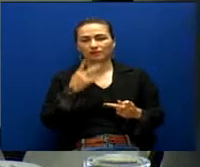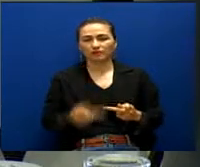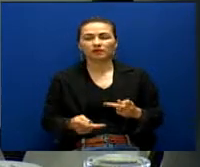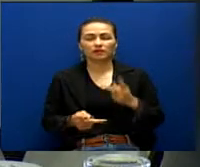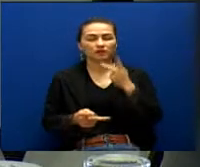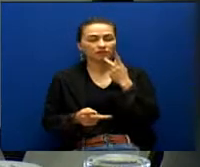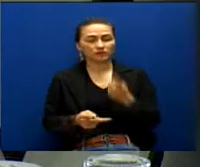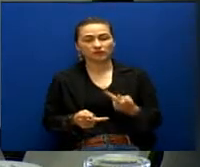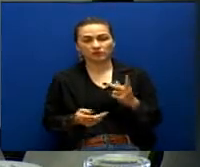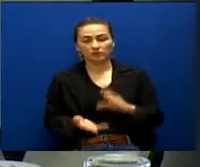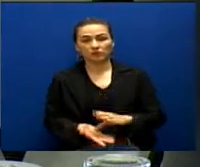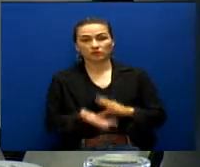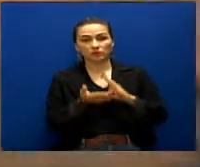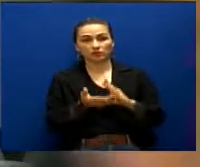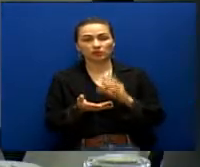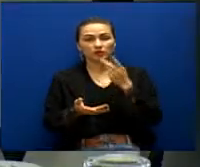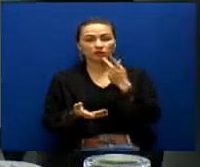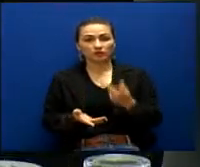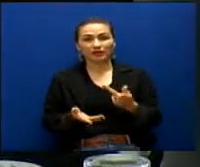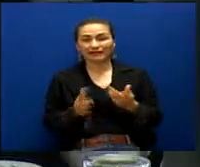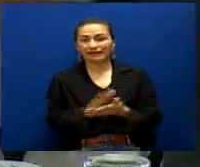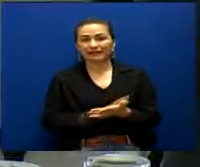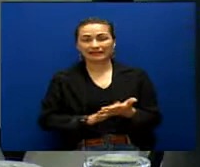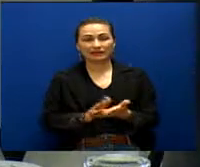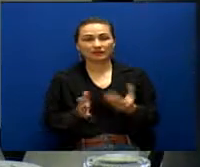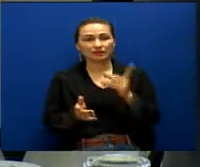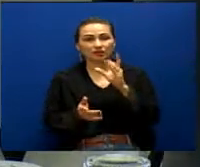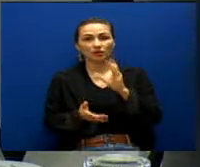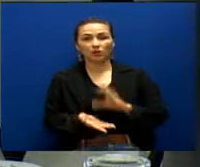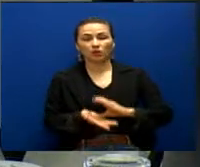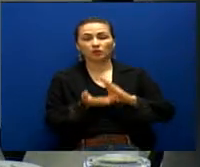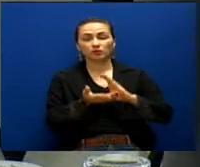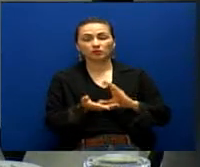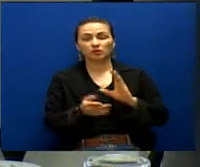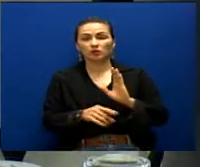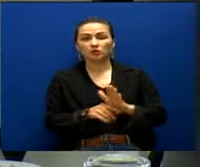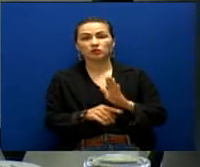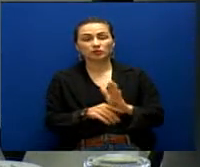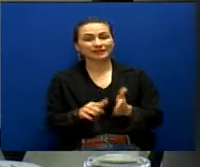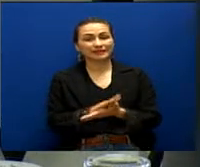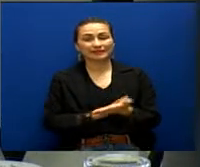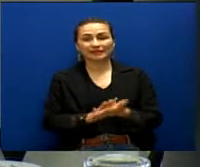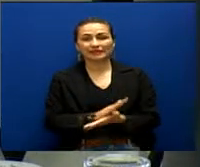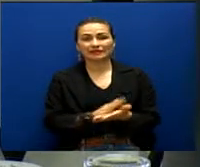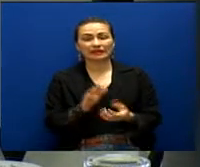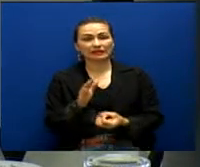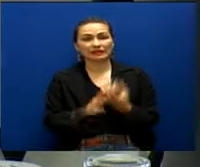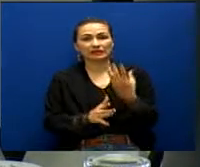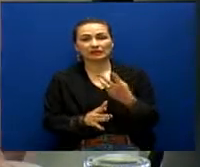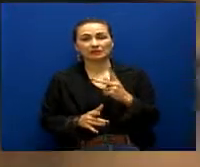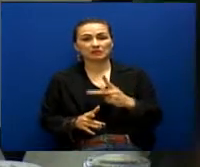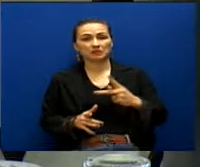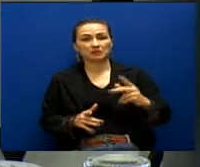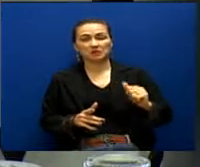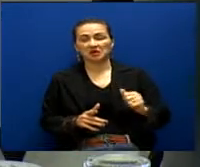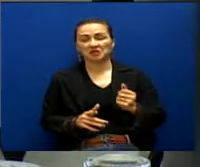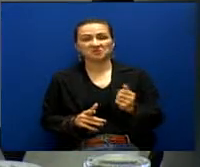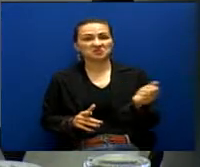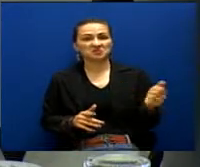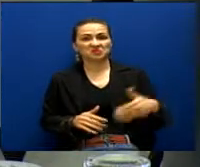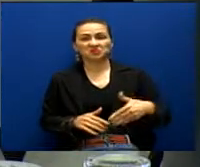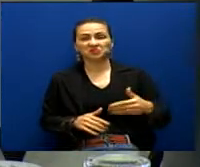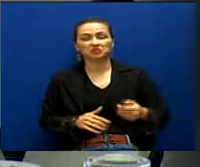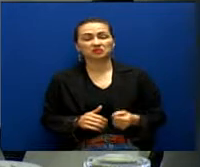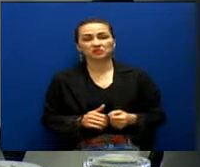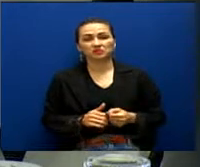participa, se a sociedade civil organizada não participa, não faz sentido fazer um PPA. Isso aqui é como se fosse o rei falando, ó, do meu jeito, do jeito que